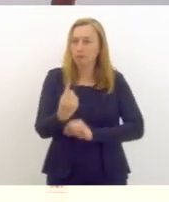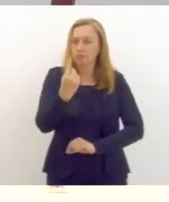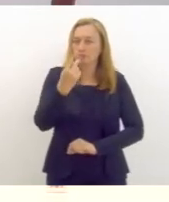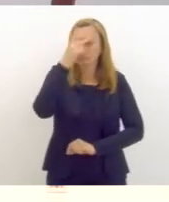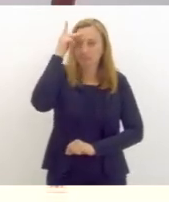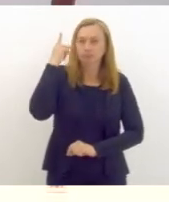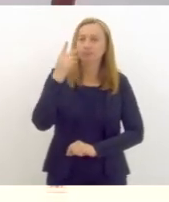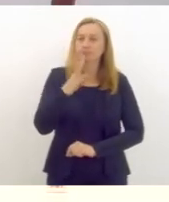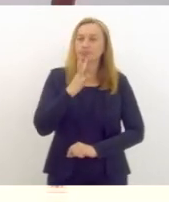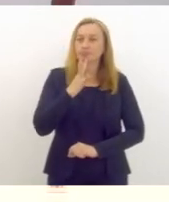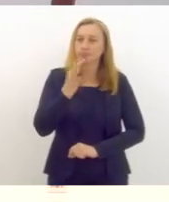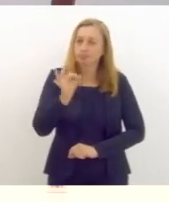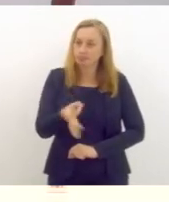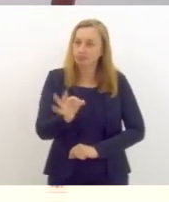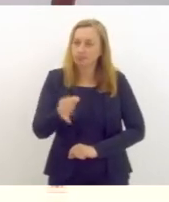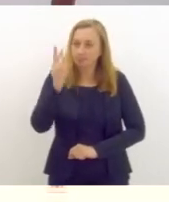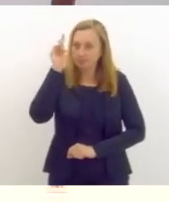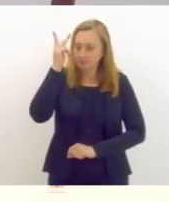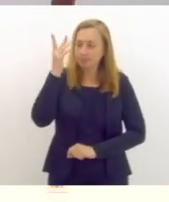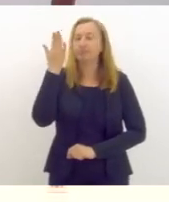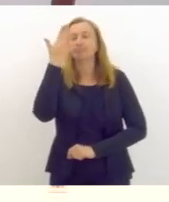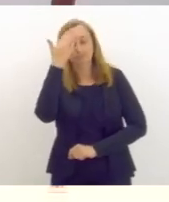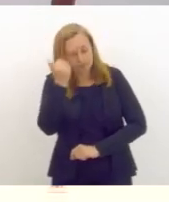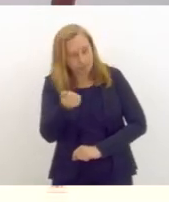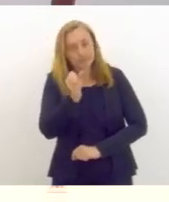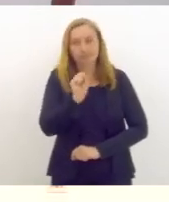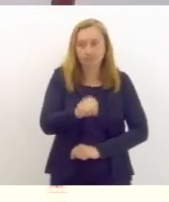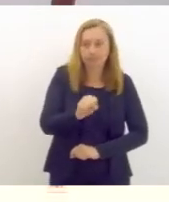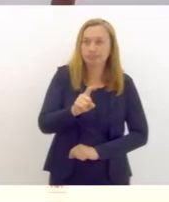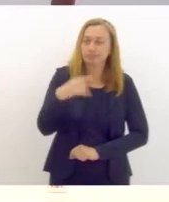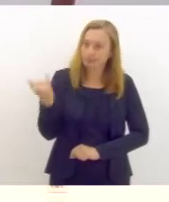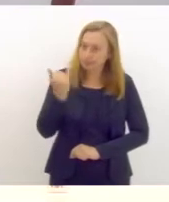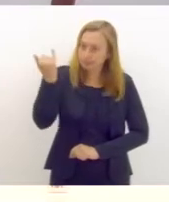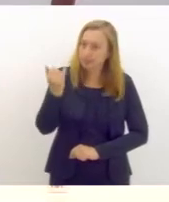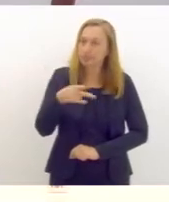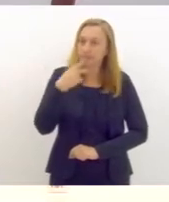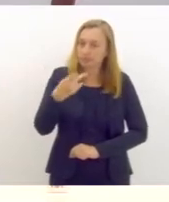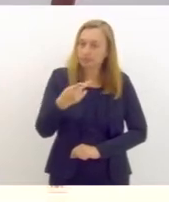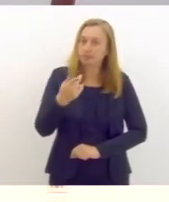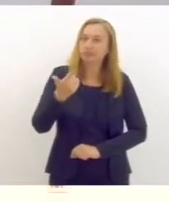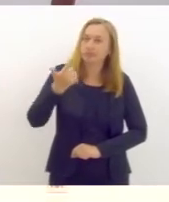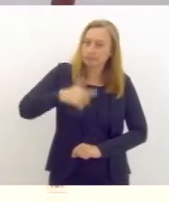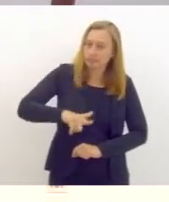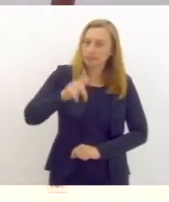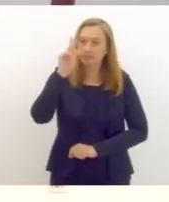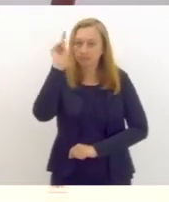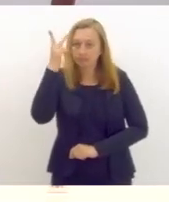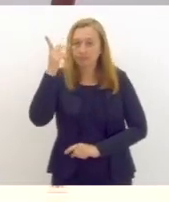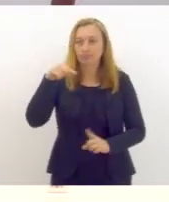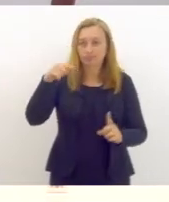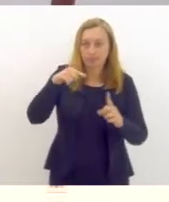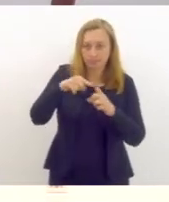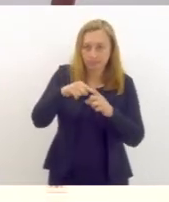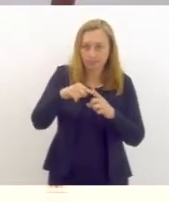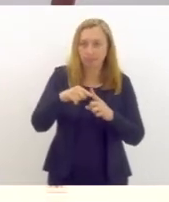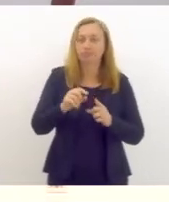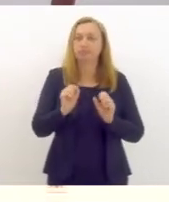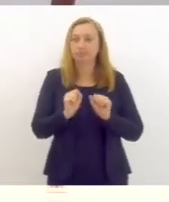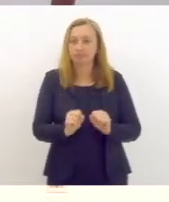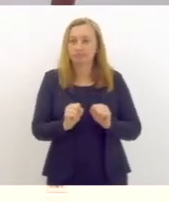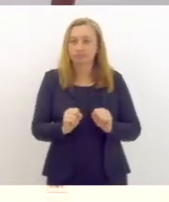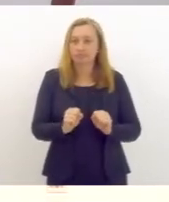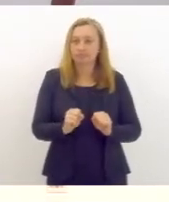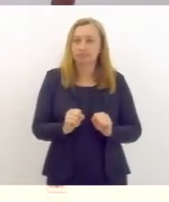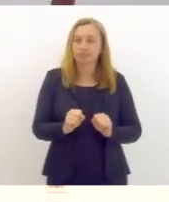conheça exatamente a história que a gente já sabe mas é importante falar a história de novo de forma objetiva e a gente possa